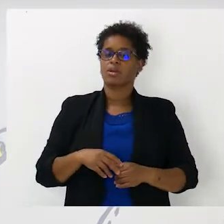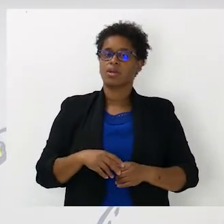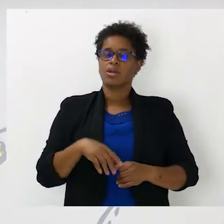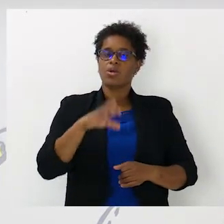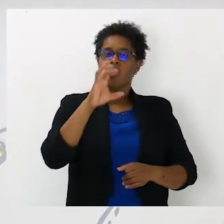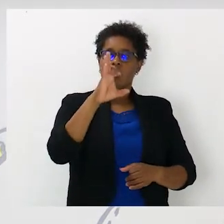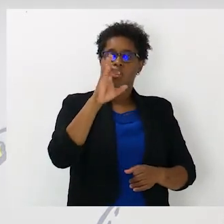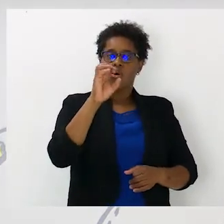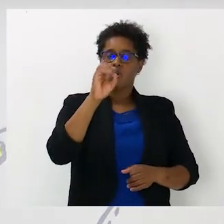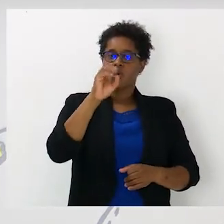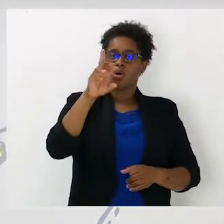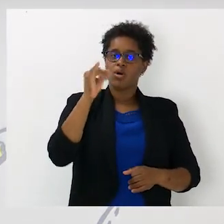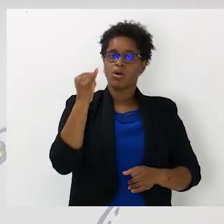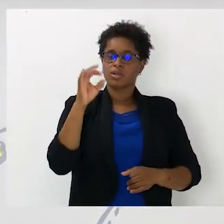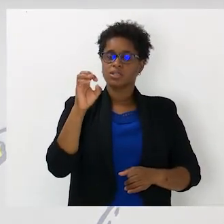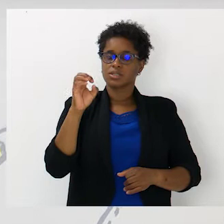Horus,